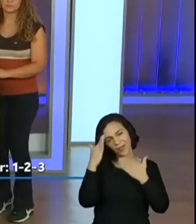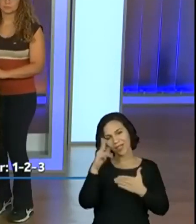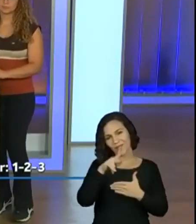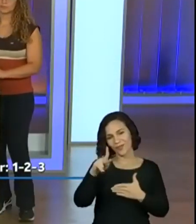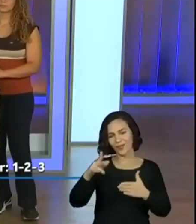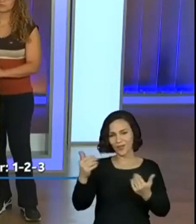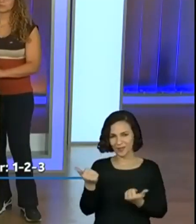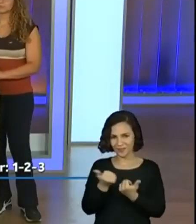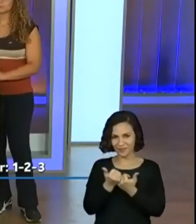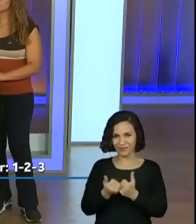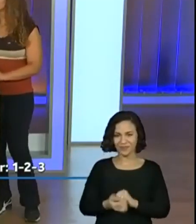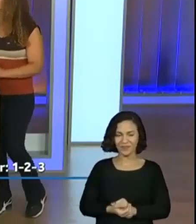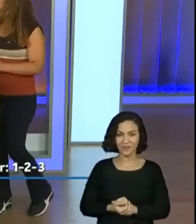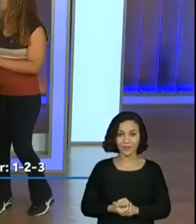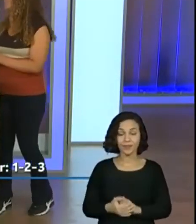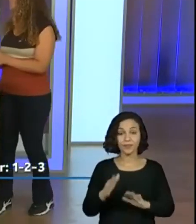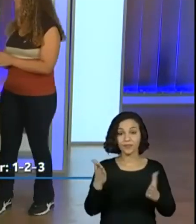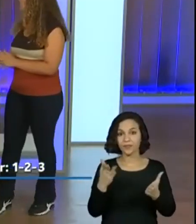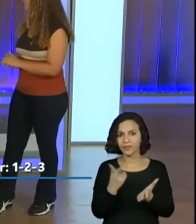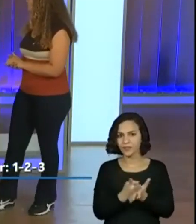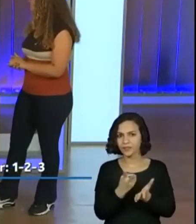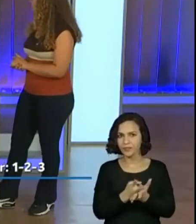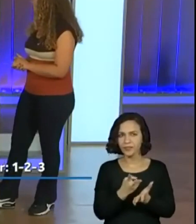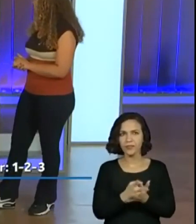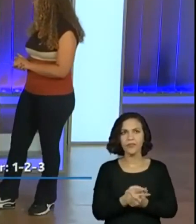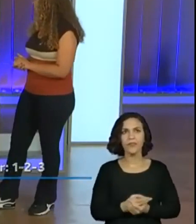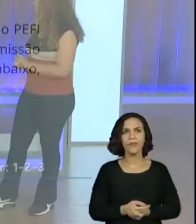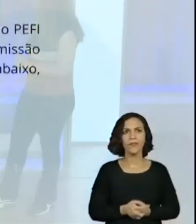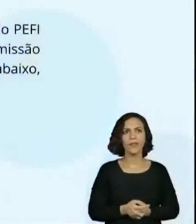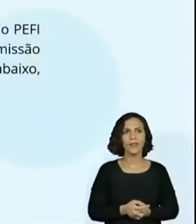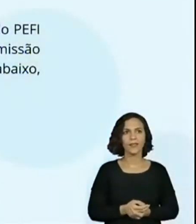às professoras. Continuando.